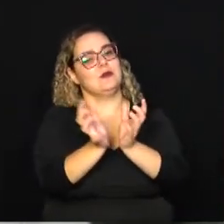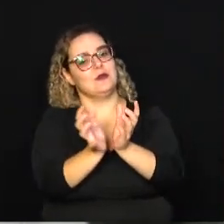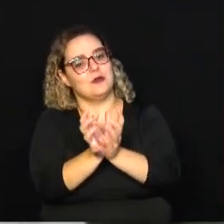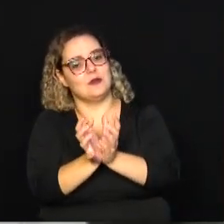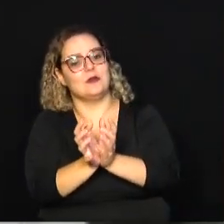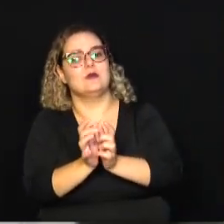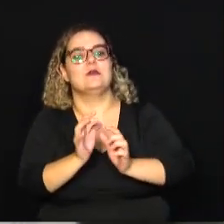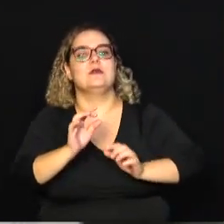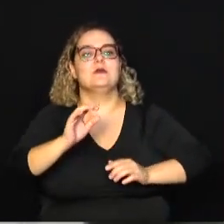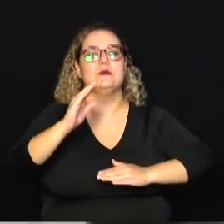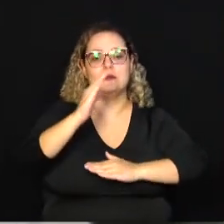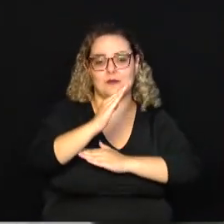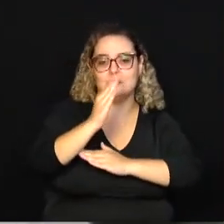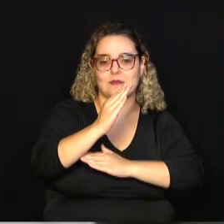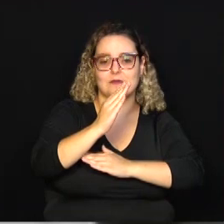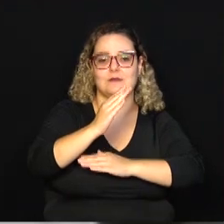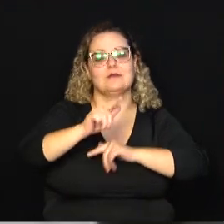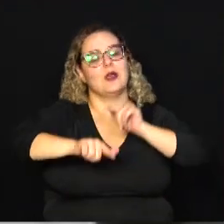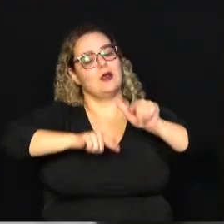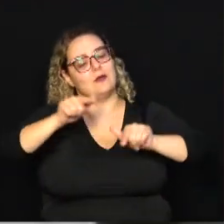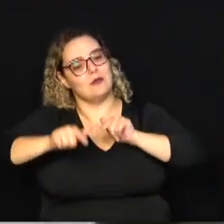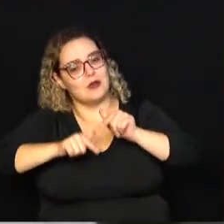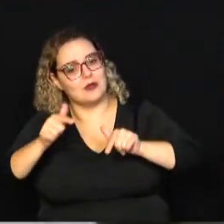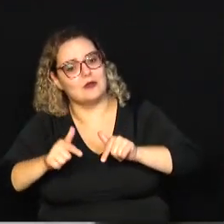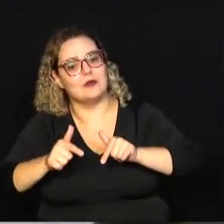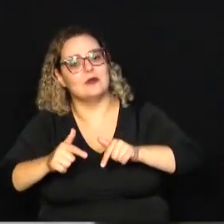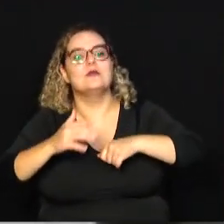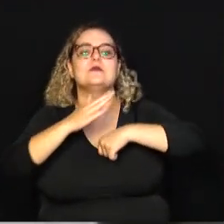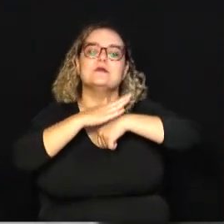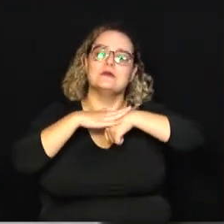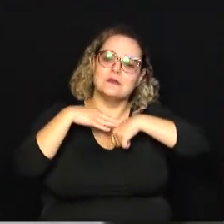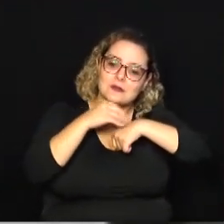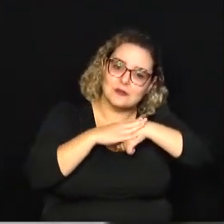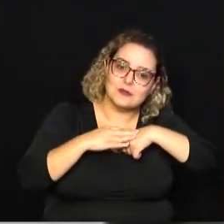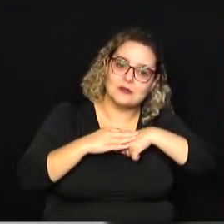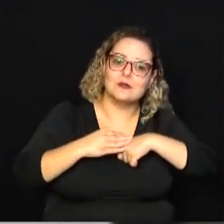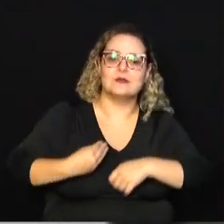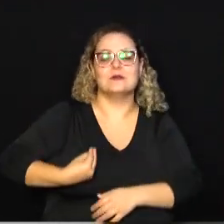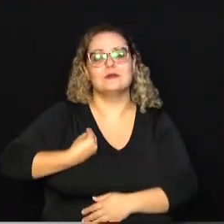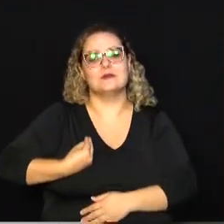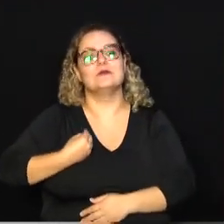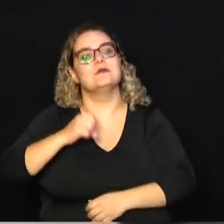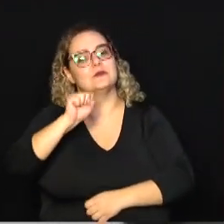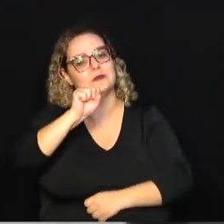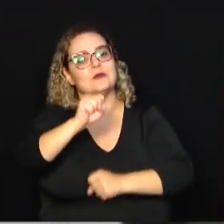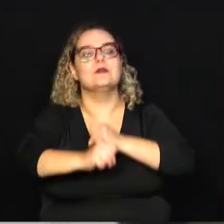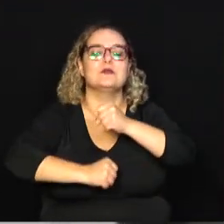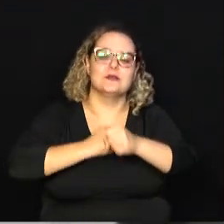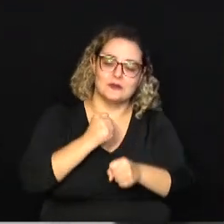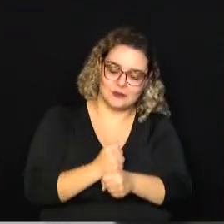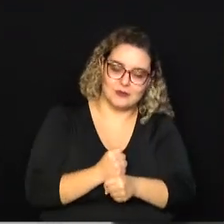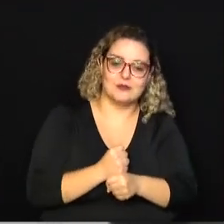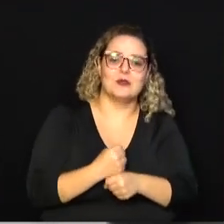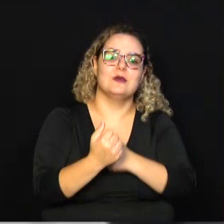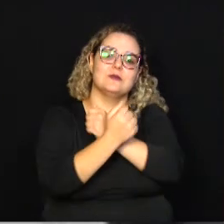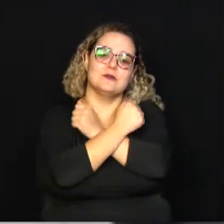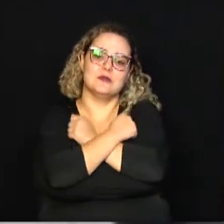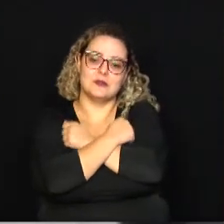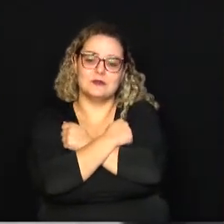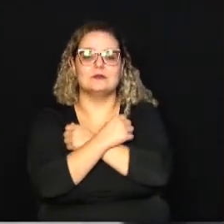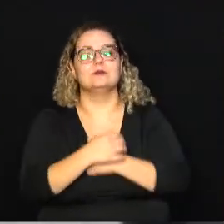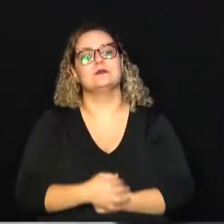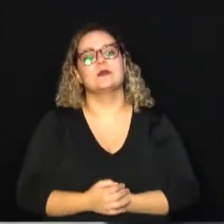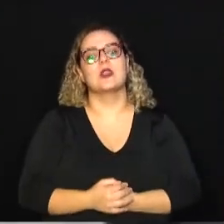vocês aí, que são servidores, trabalhadores de quem eu tenho muito carinho, convivemos muito por 8 anos, né? Um abraço também aos munícipes que estão